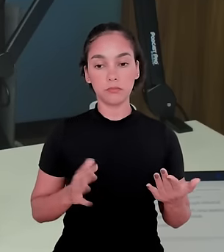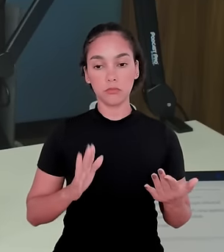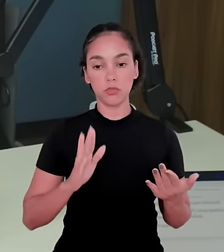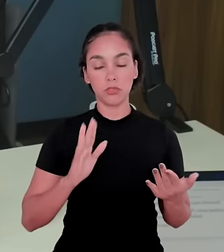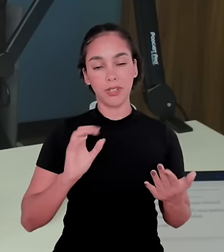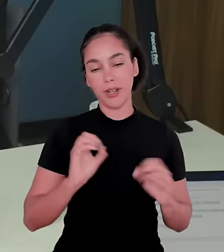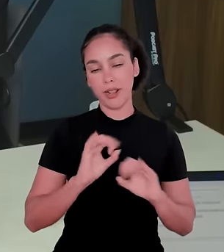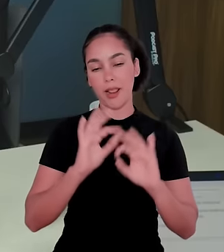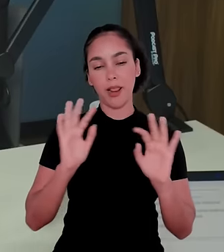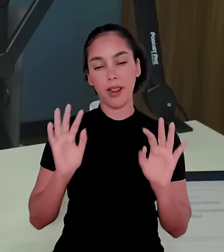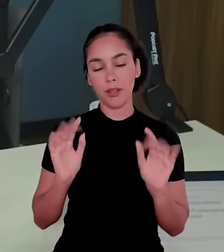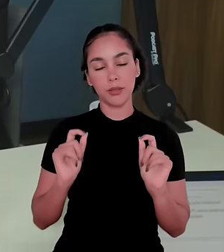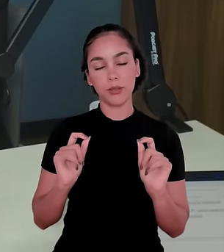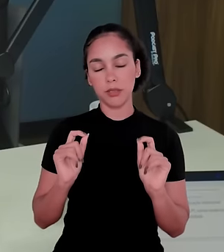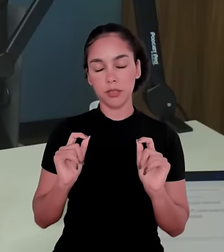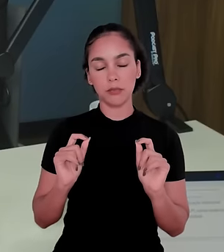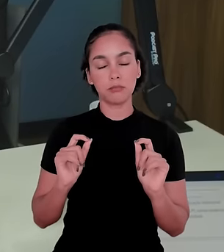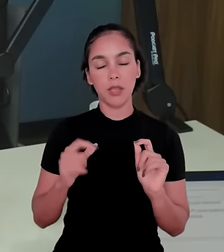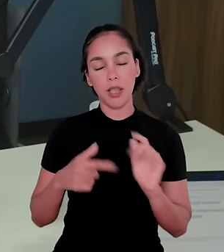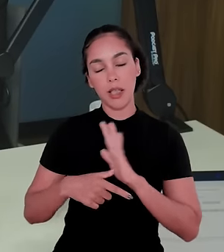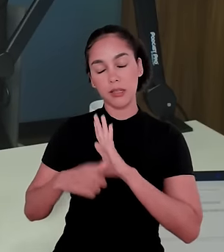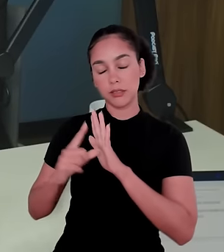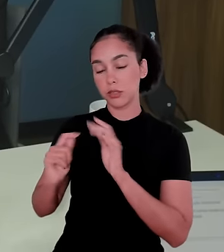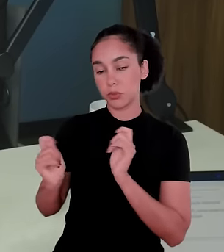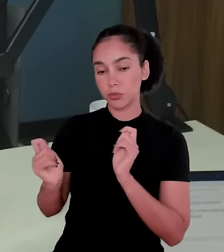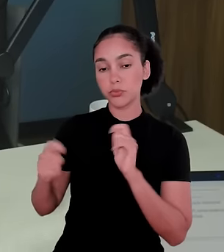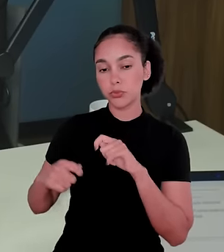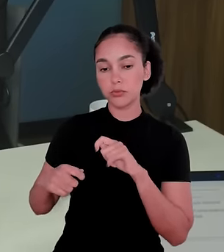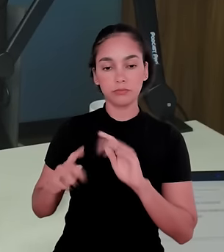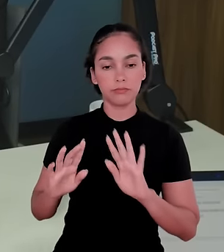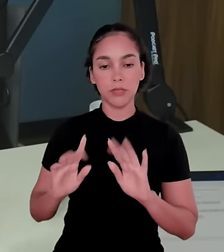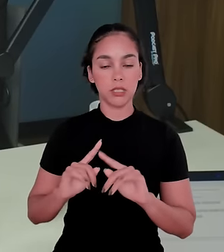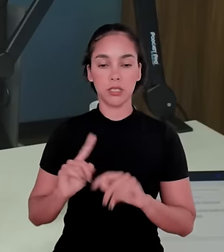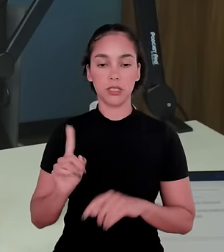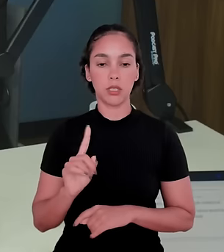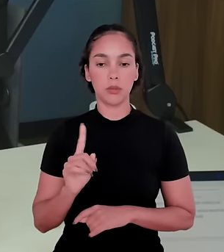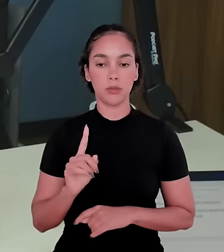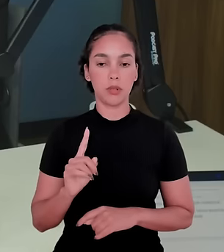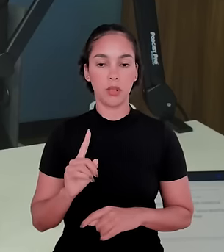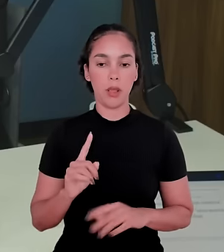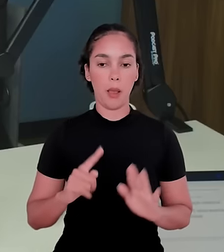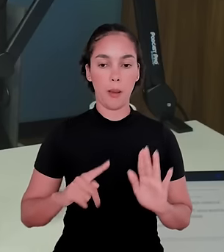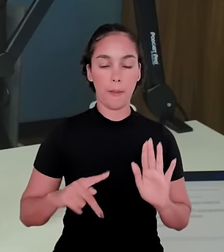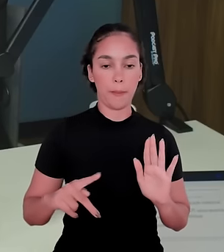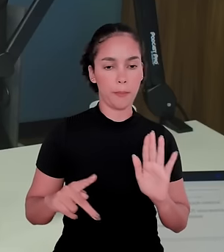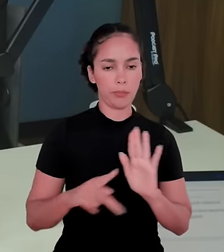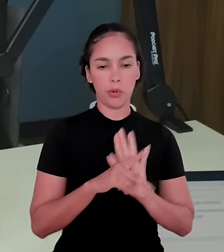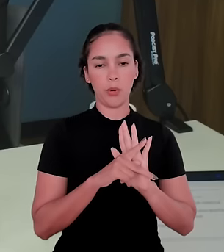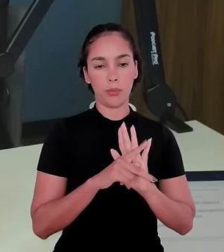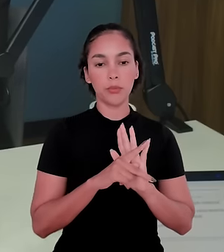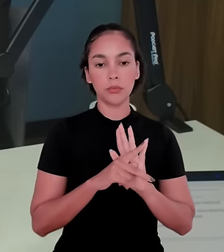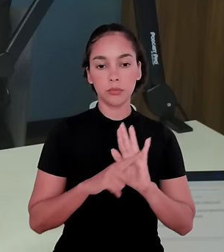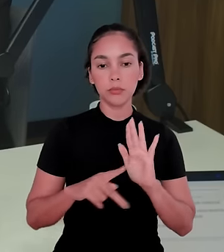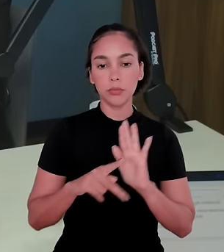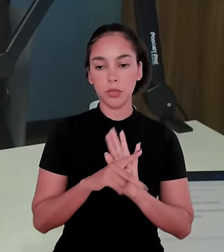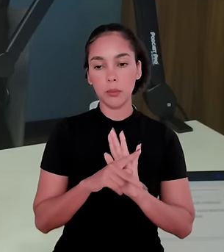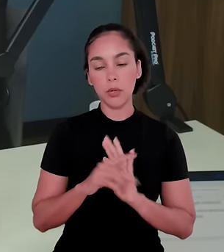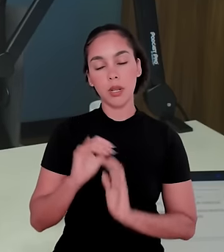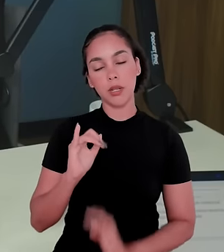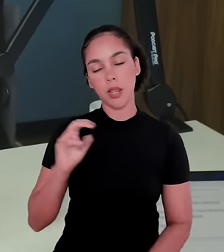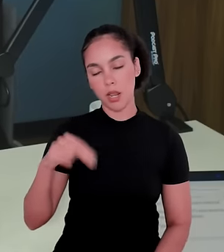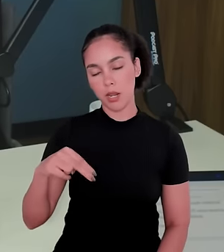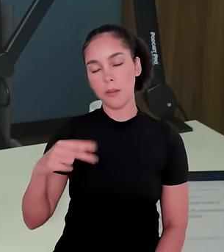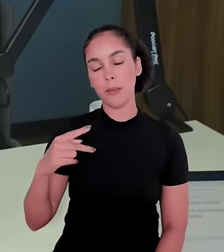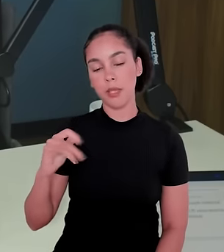já claro que mesmo antes era possível mas não é uma propriedade isso né a propriedade efetivamente no INPI